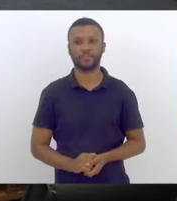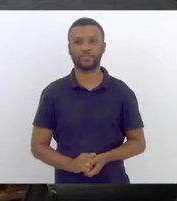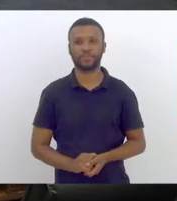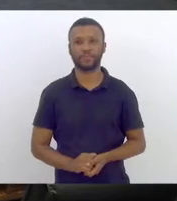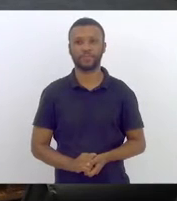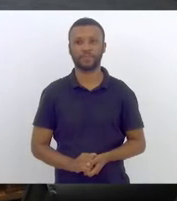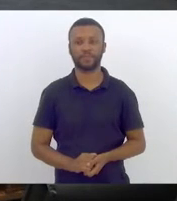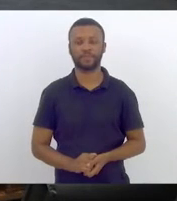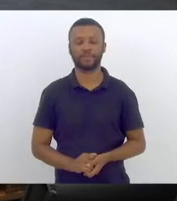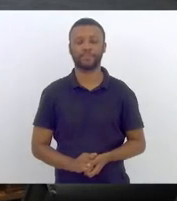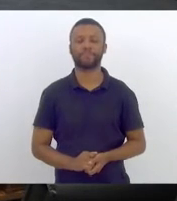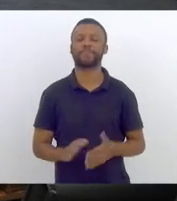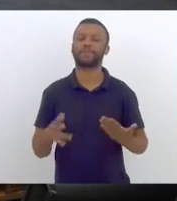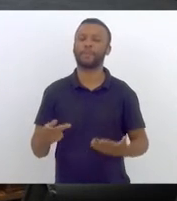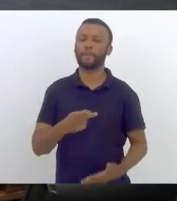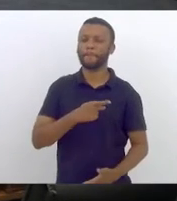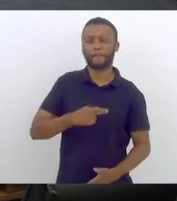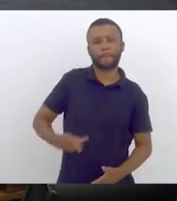Senhor presidente,